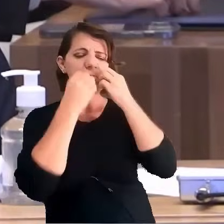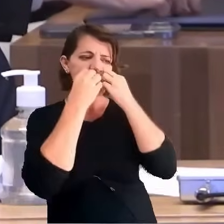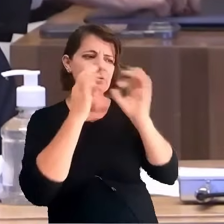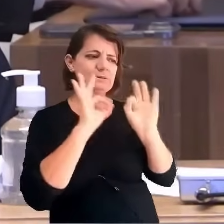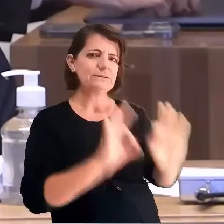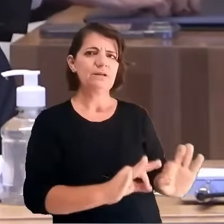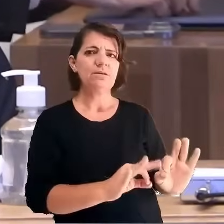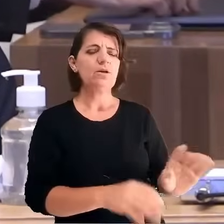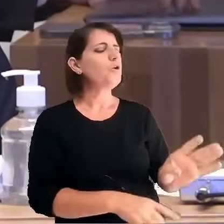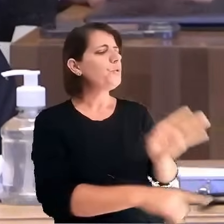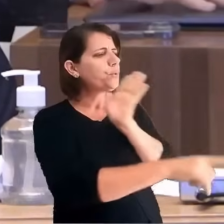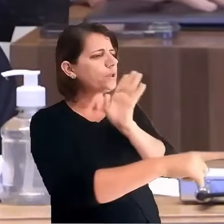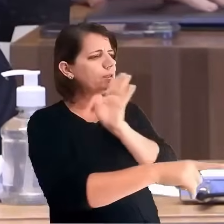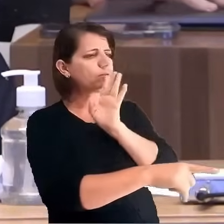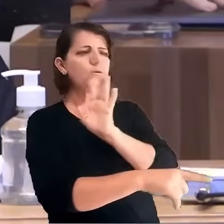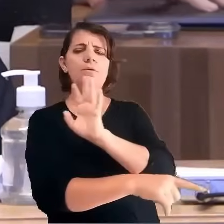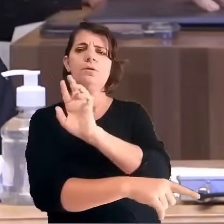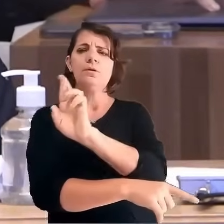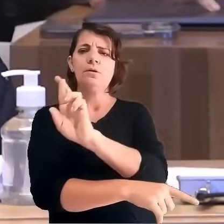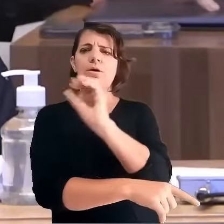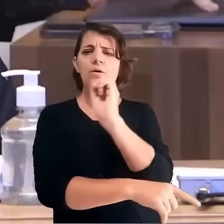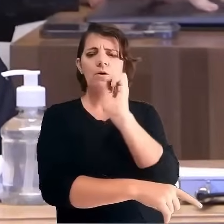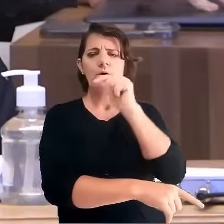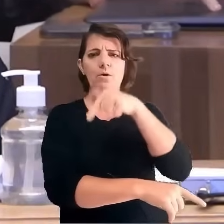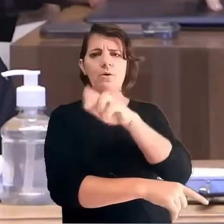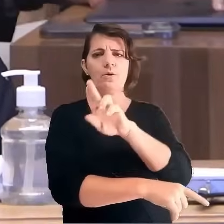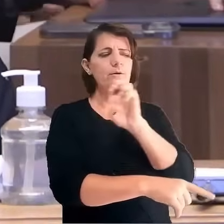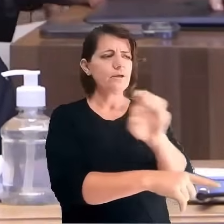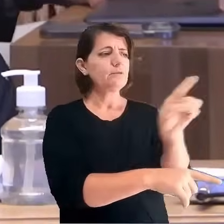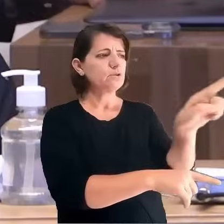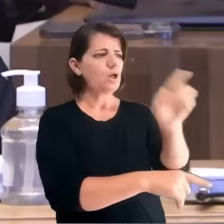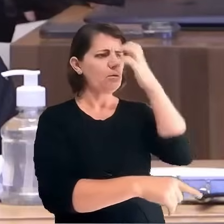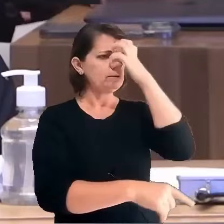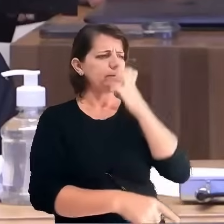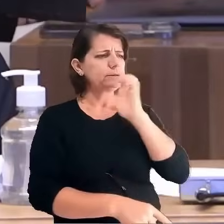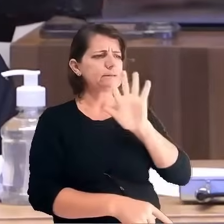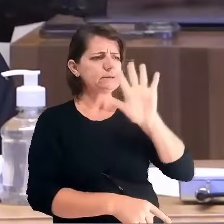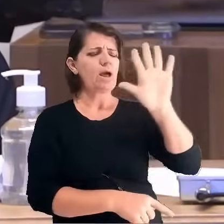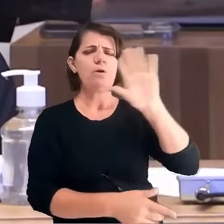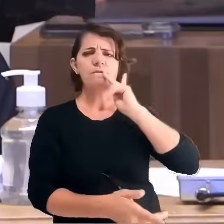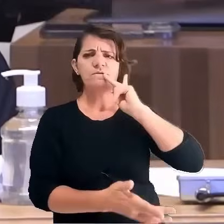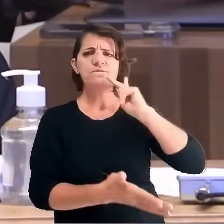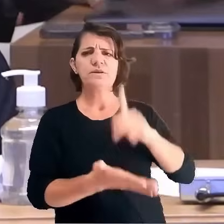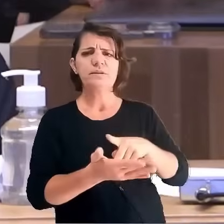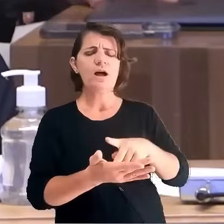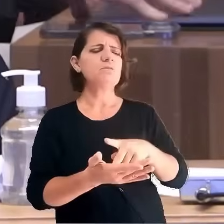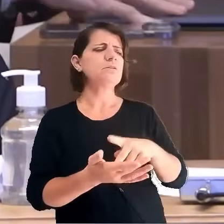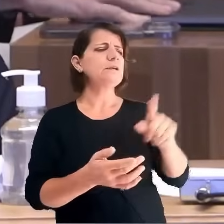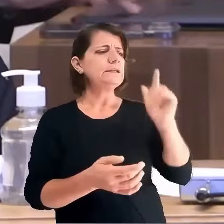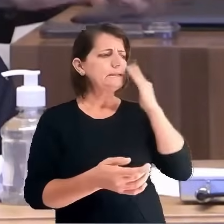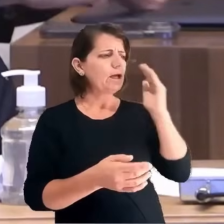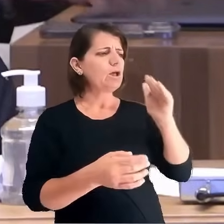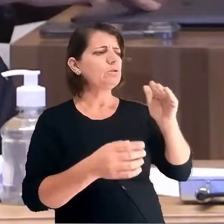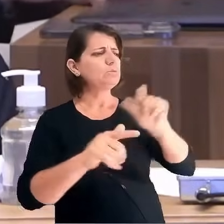seu algum tempo sei do compromisso com o senhor tem com a verdade sei do trânsito que o Senhor tem também meios